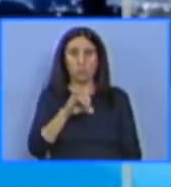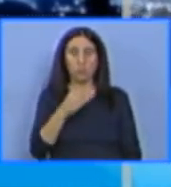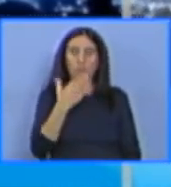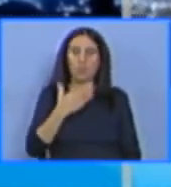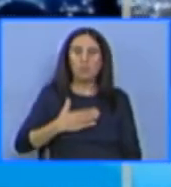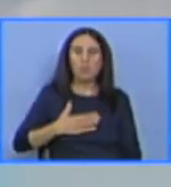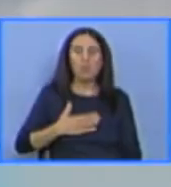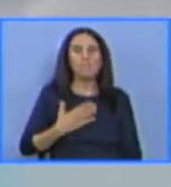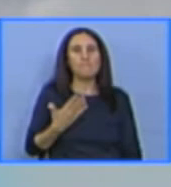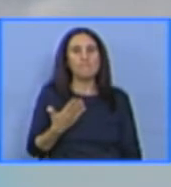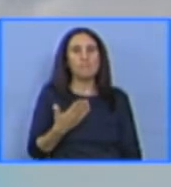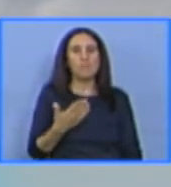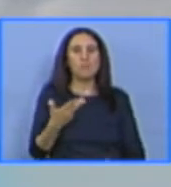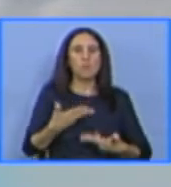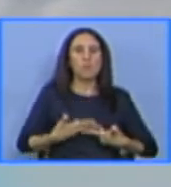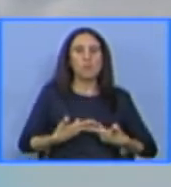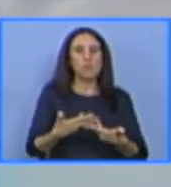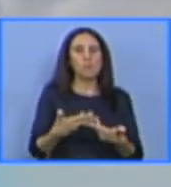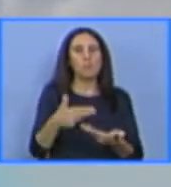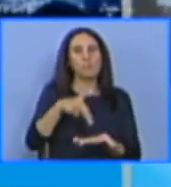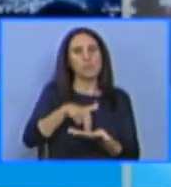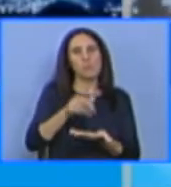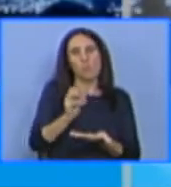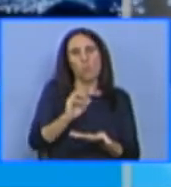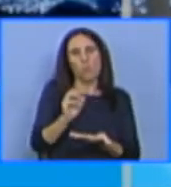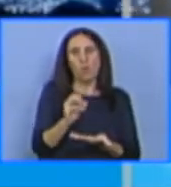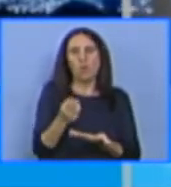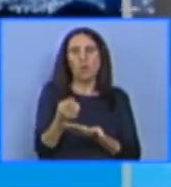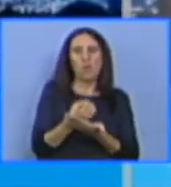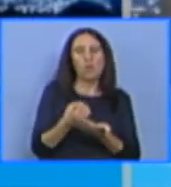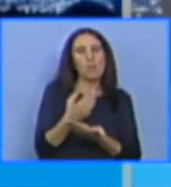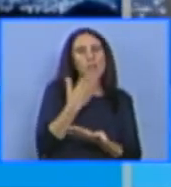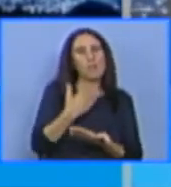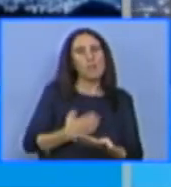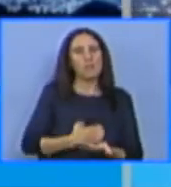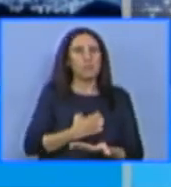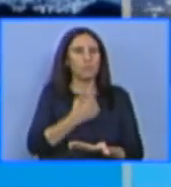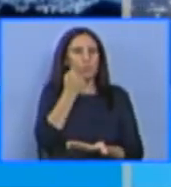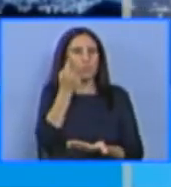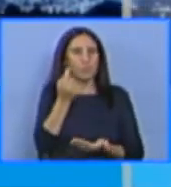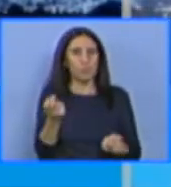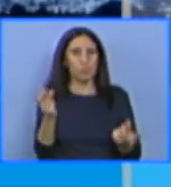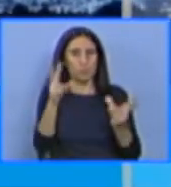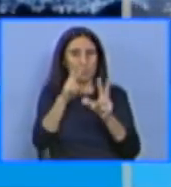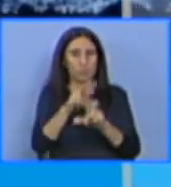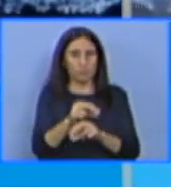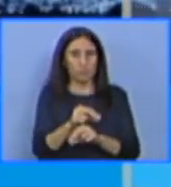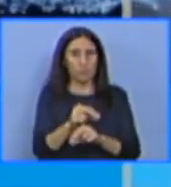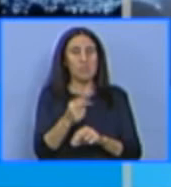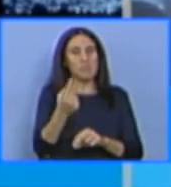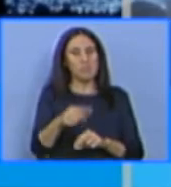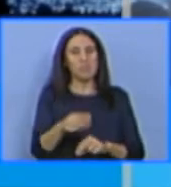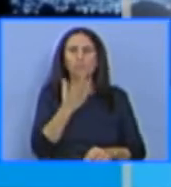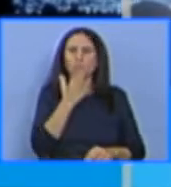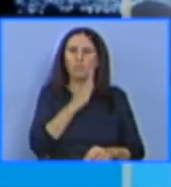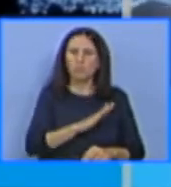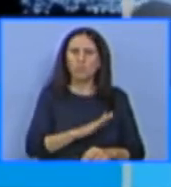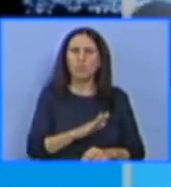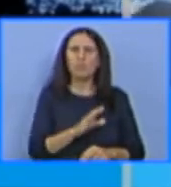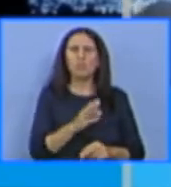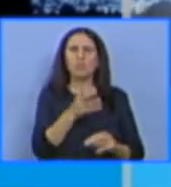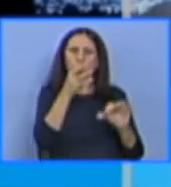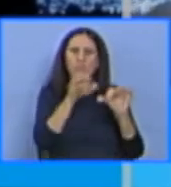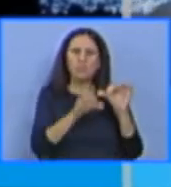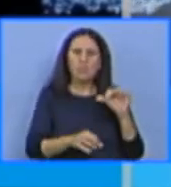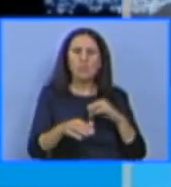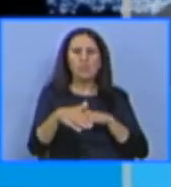assaltados do seu convívio, da sua presença, e tudo ganha um significado muito especial e novo. E temos, felizmente, muitas palavras,